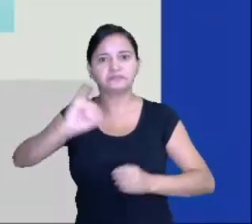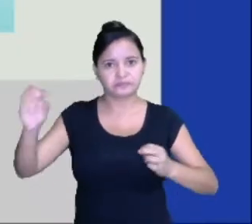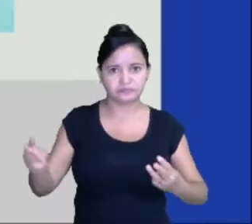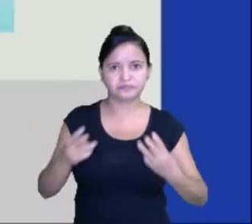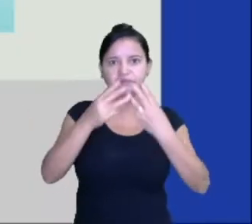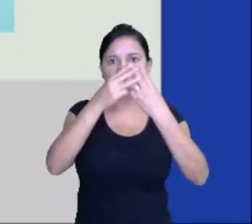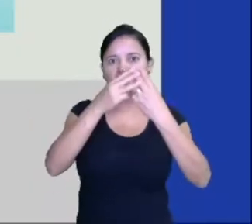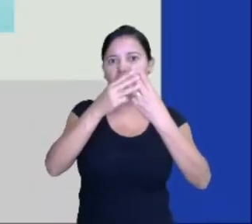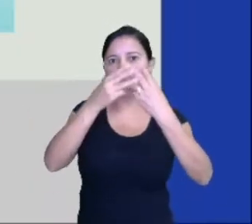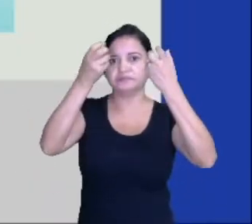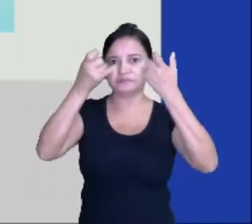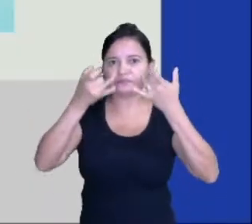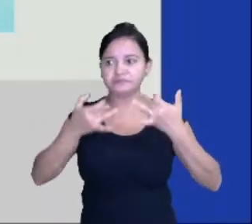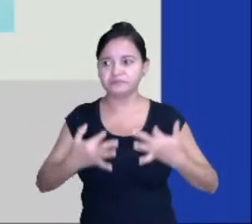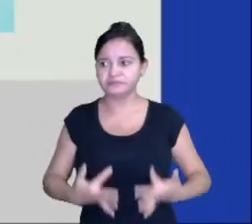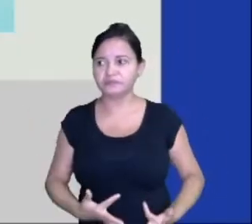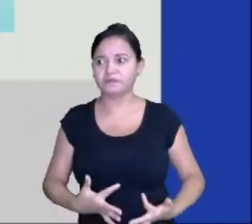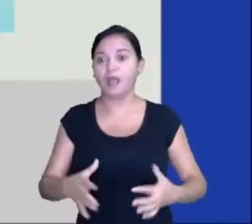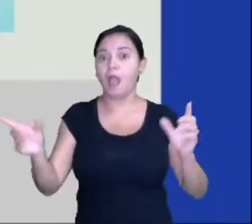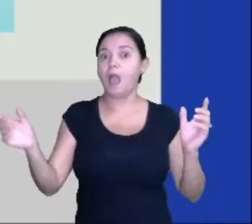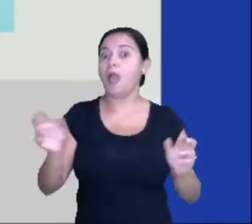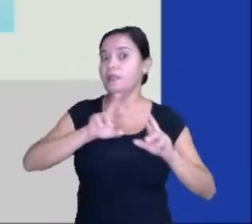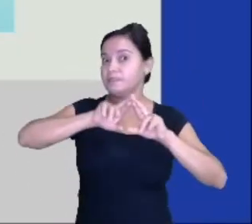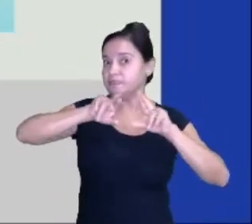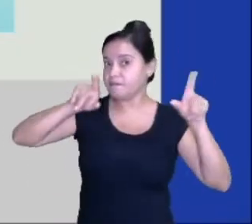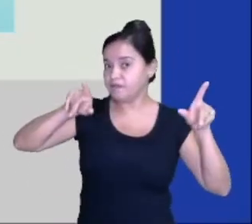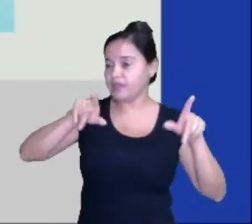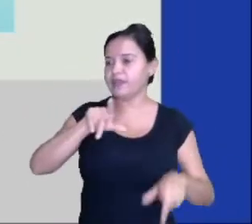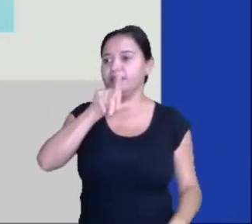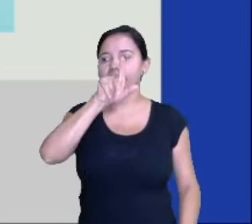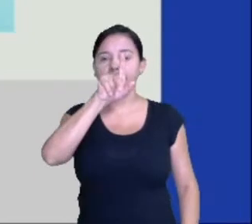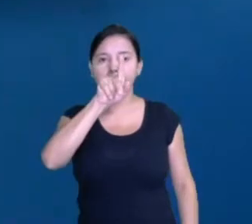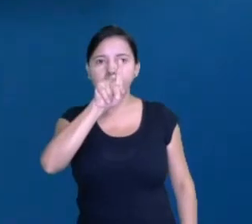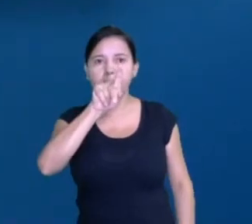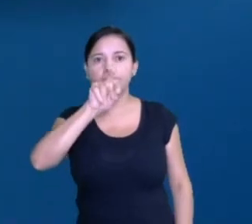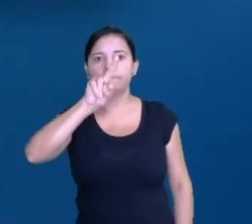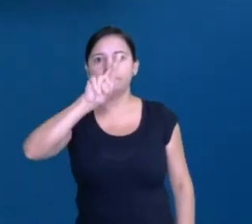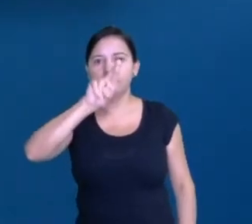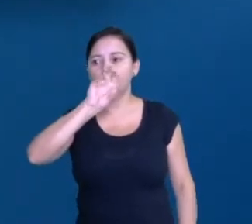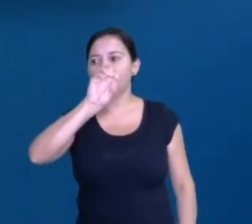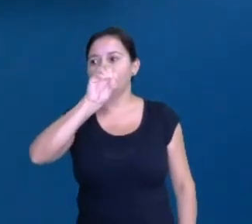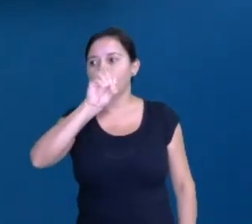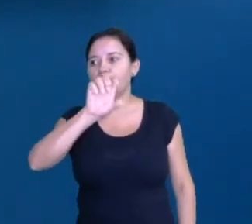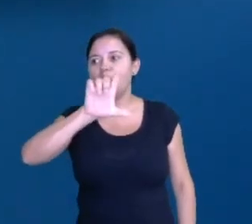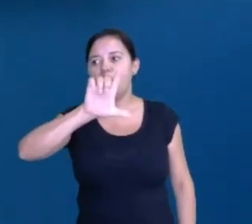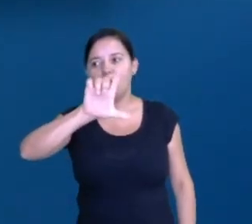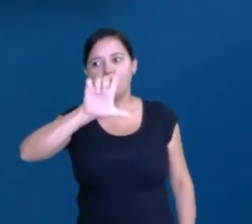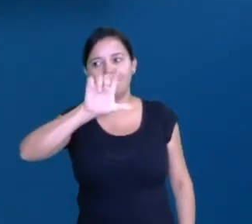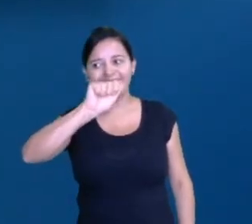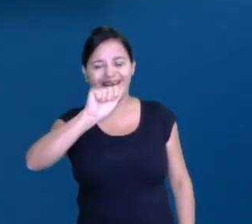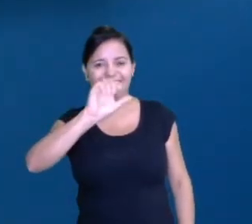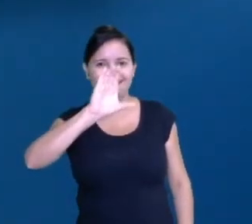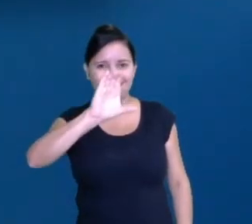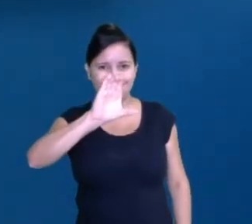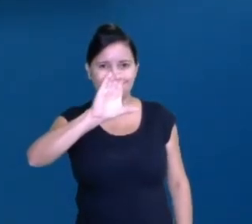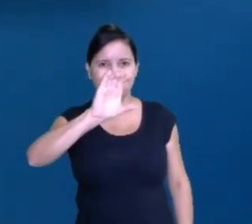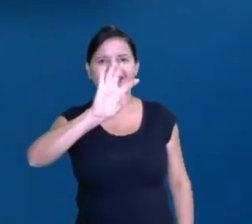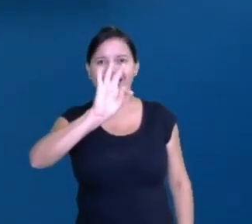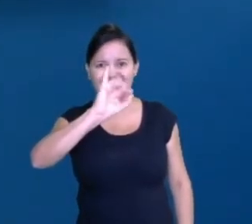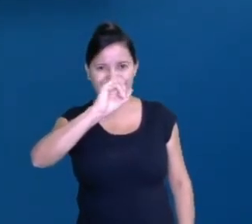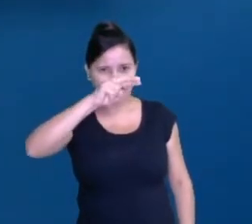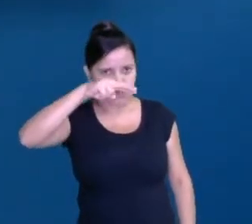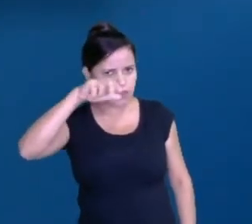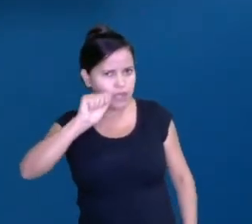E aí vem a prolactina. Esse daí, no caso, a prolactina, pelo próprio nome já lembra a gente alguma coisa, né?